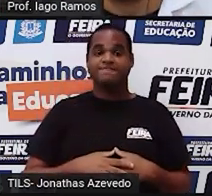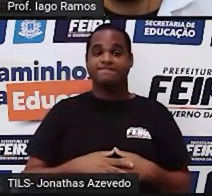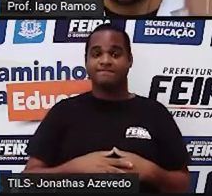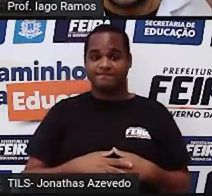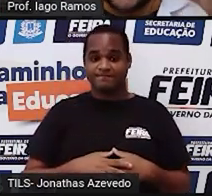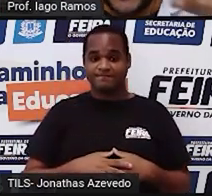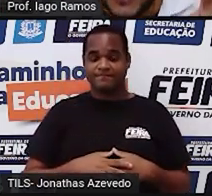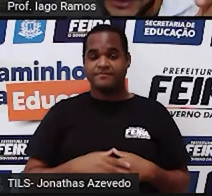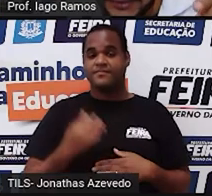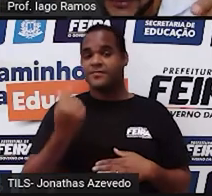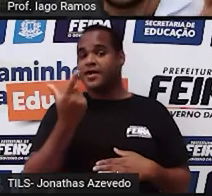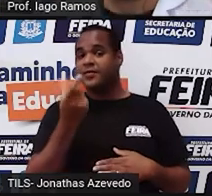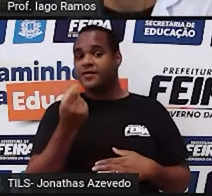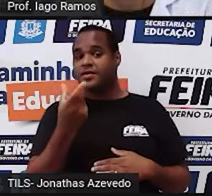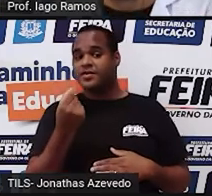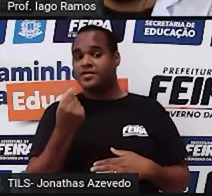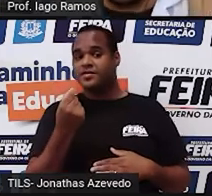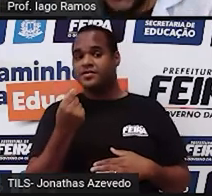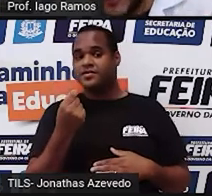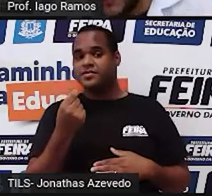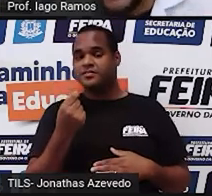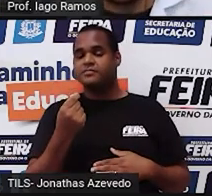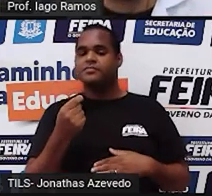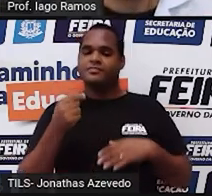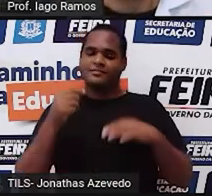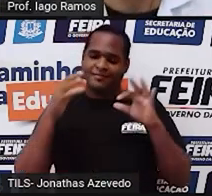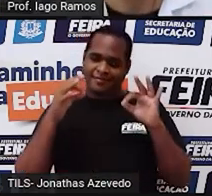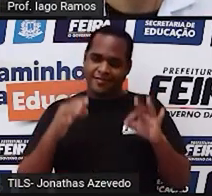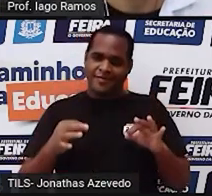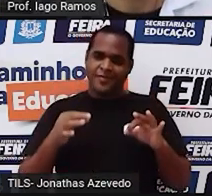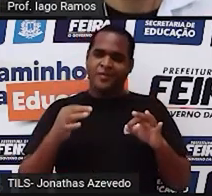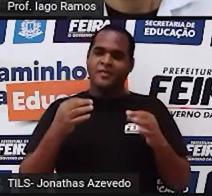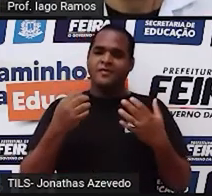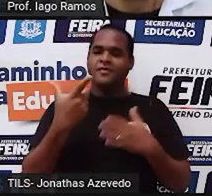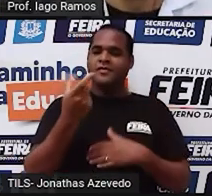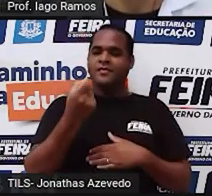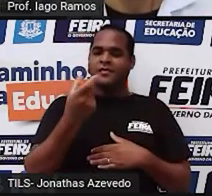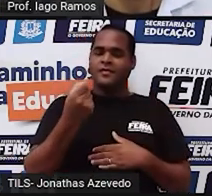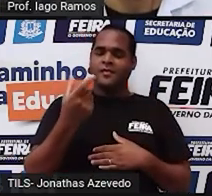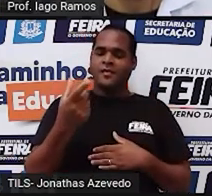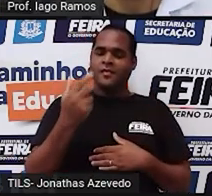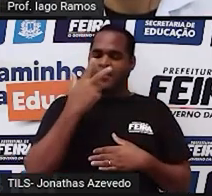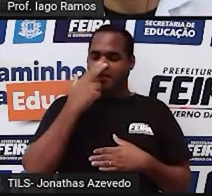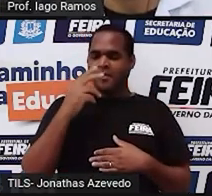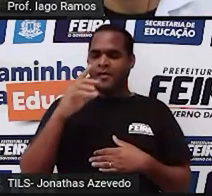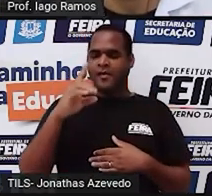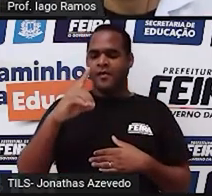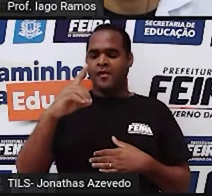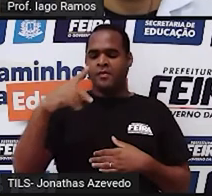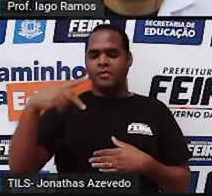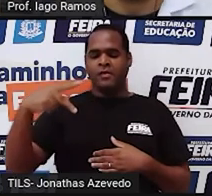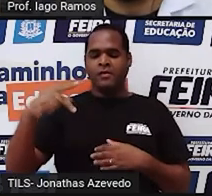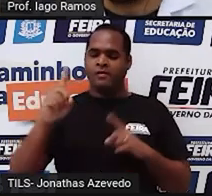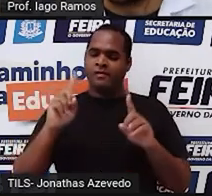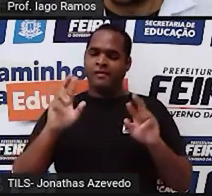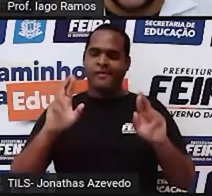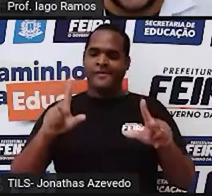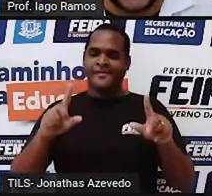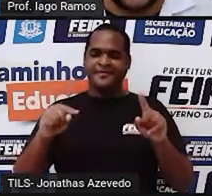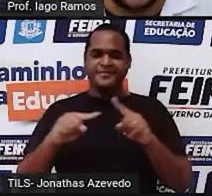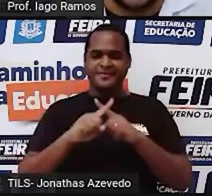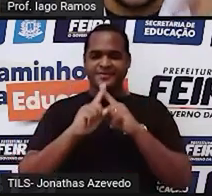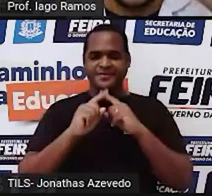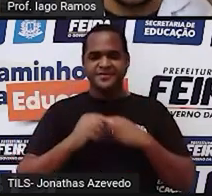material dica e admite Justamente a de 20 né E vai dar uma dízima não-periódica